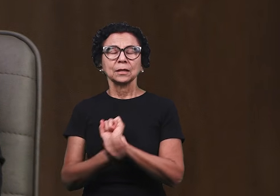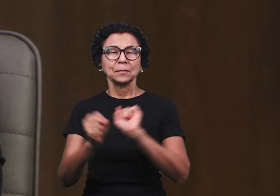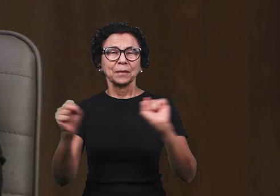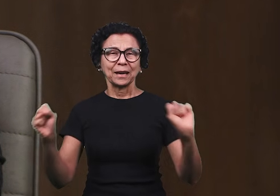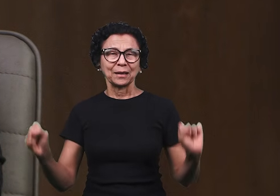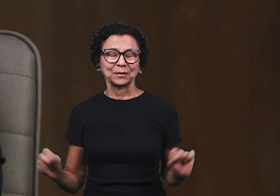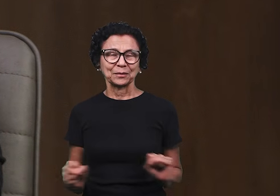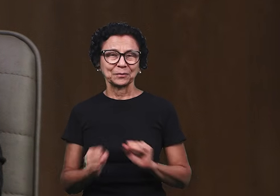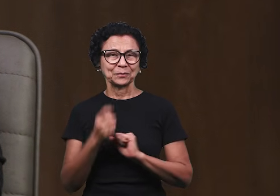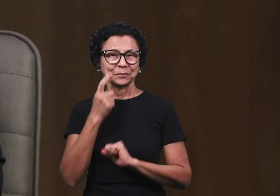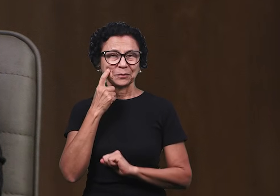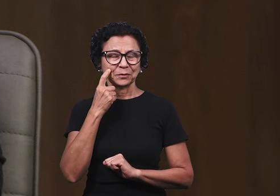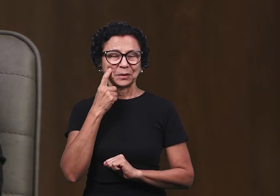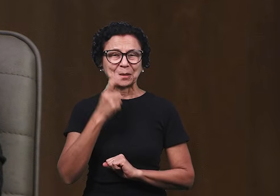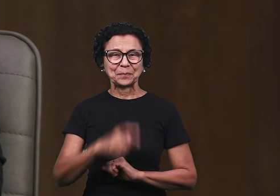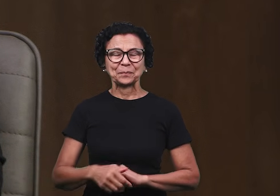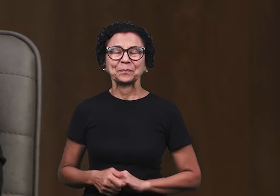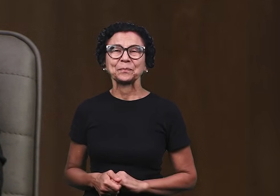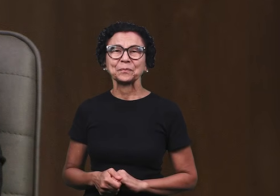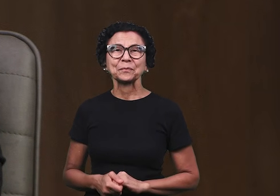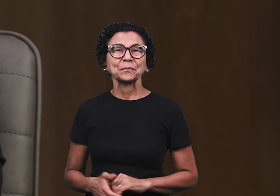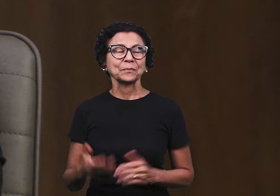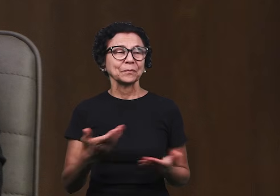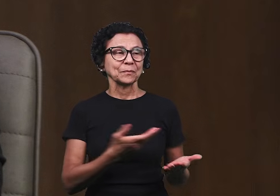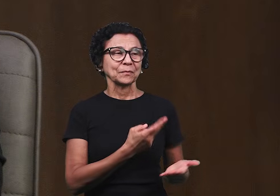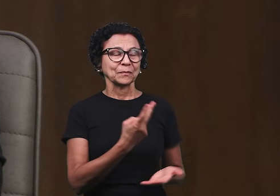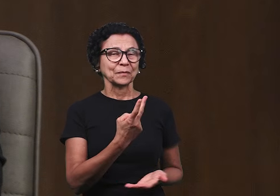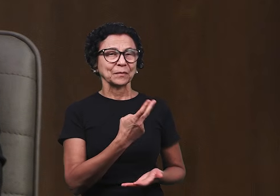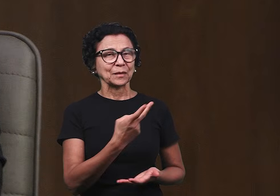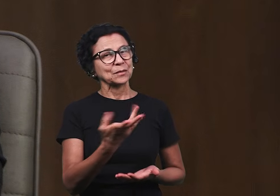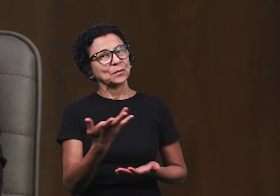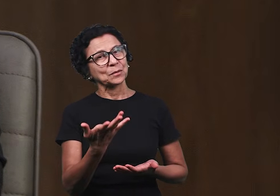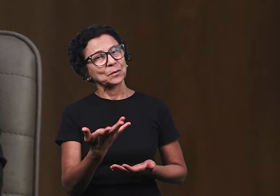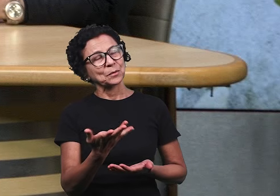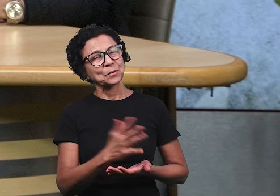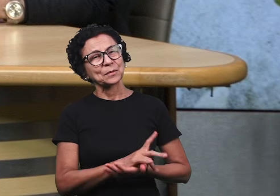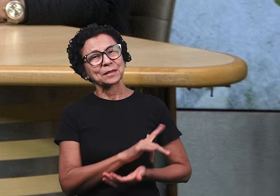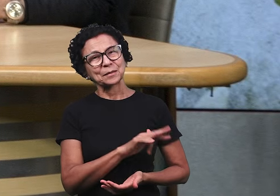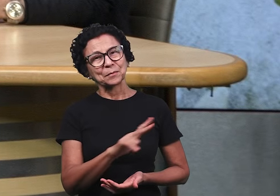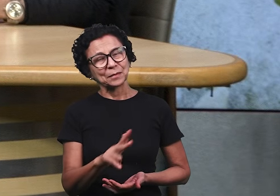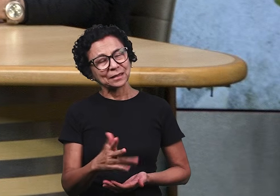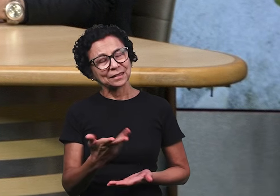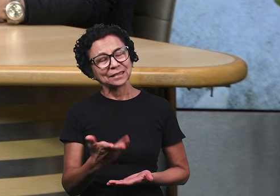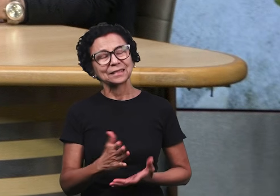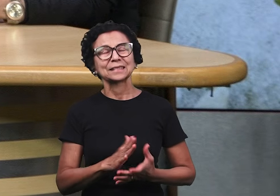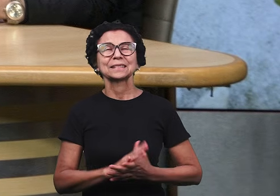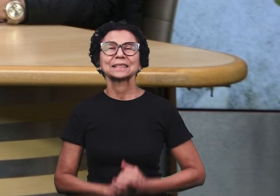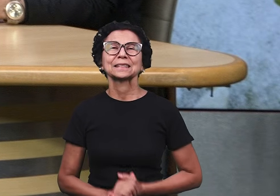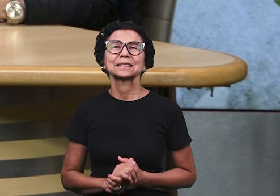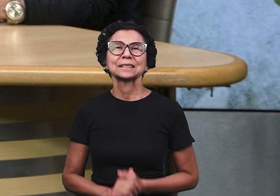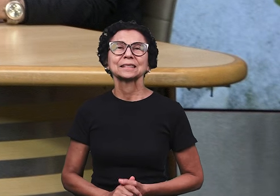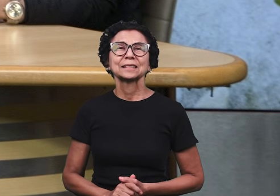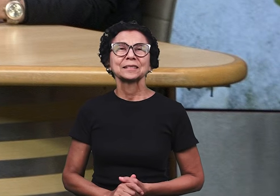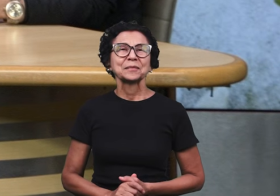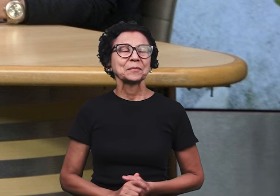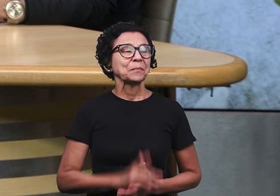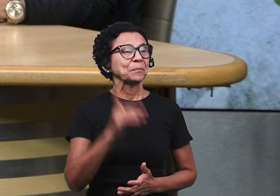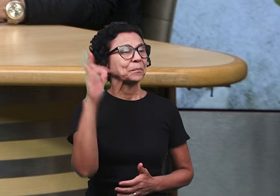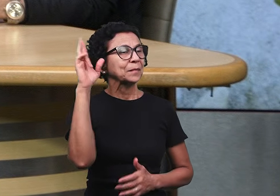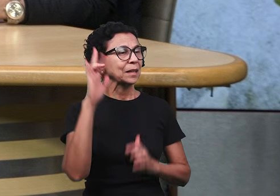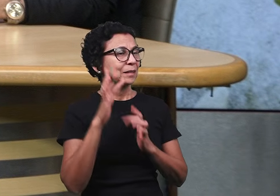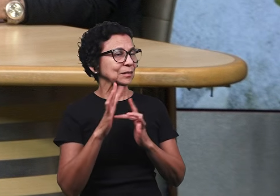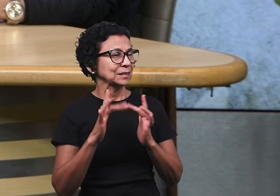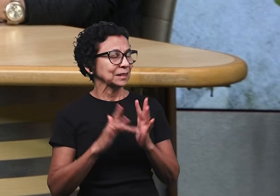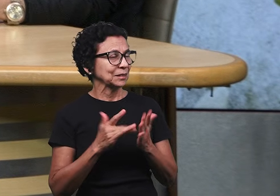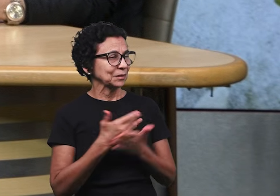Jesus. E para conversar comigo estão sempre as minhas queridas Andréia e Eveline. A paz do Senhor, Andréia,